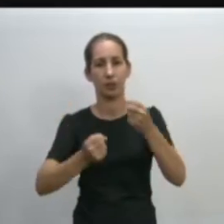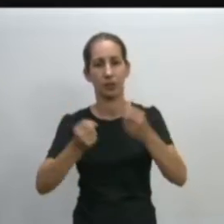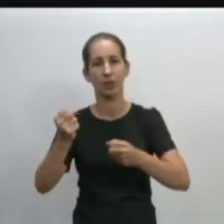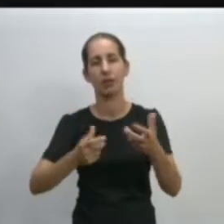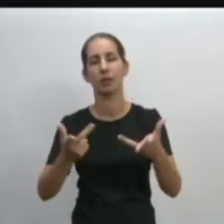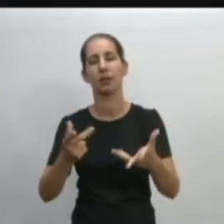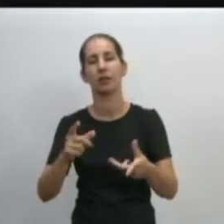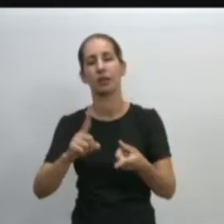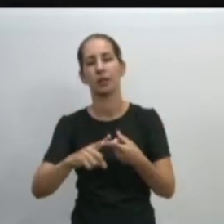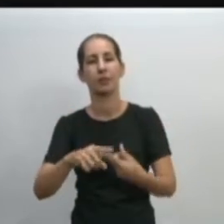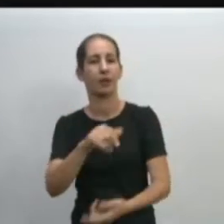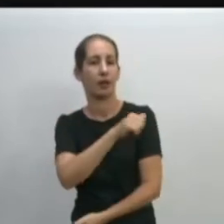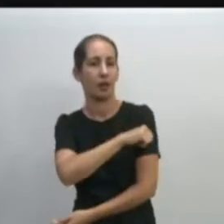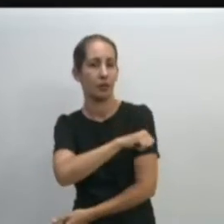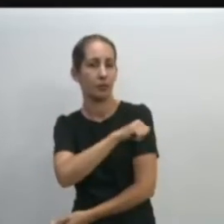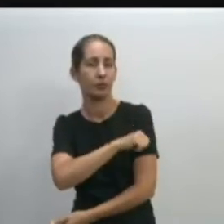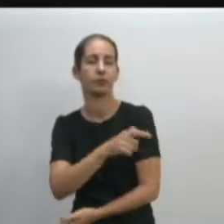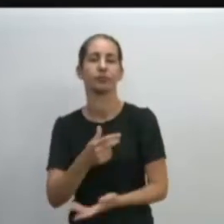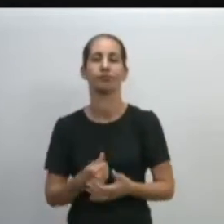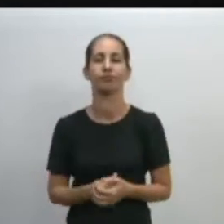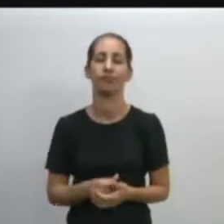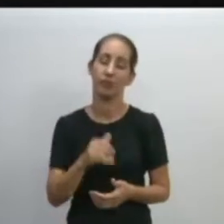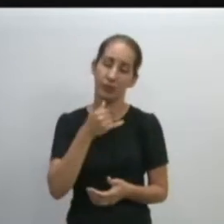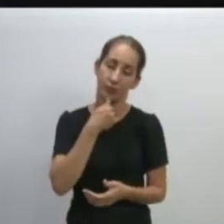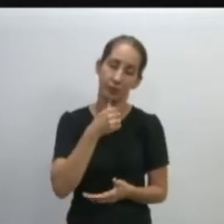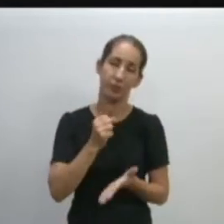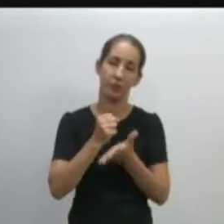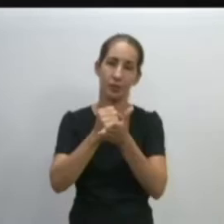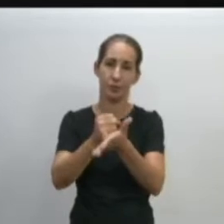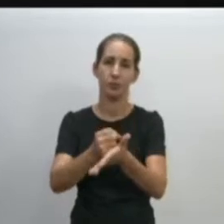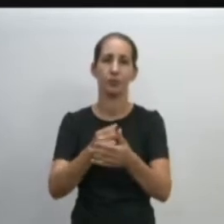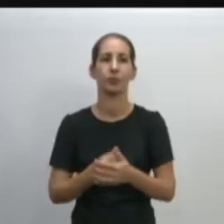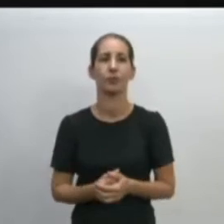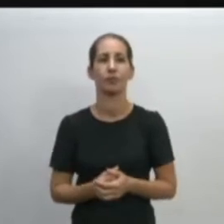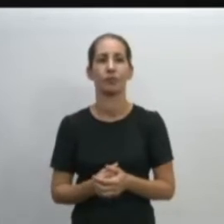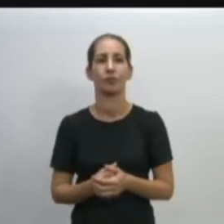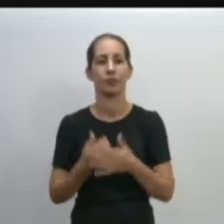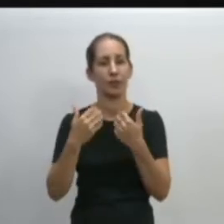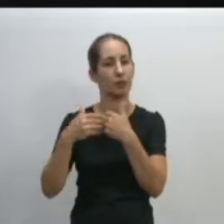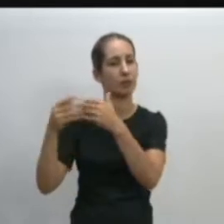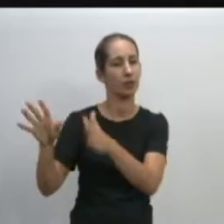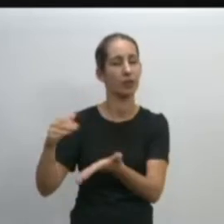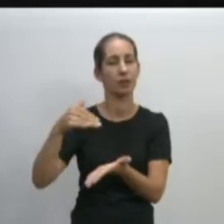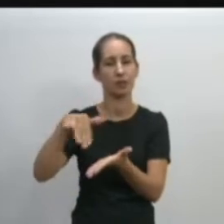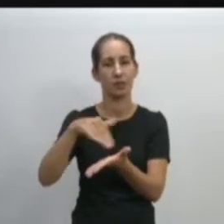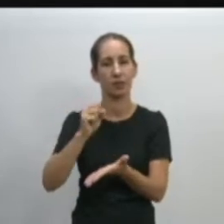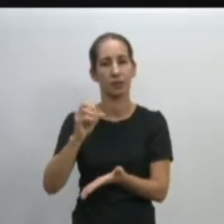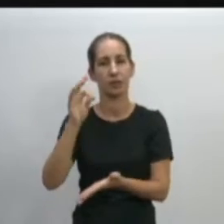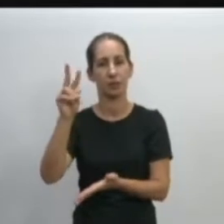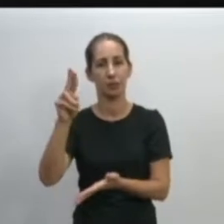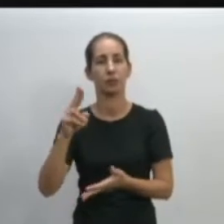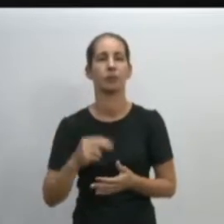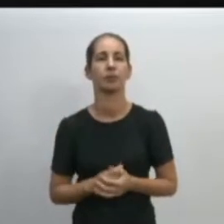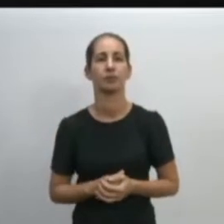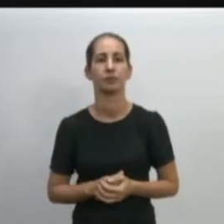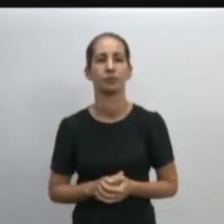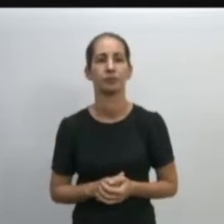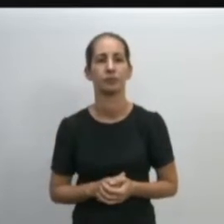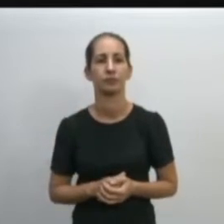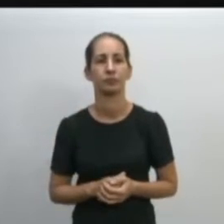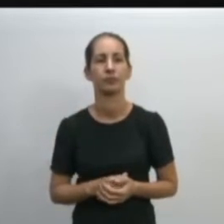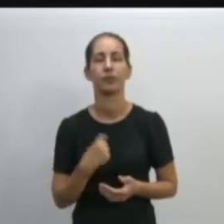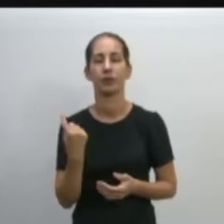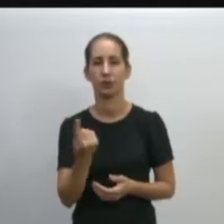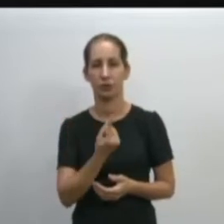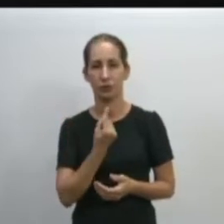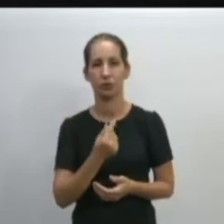alunos. Então, infelizmente, né, aqui eu também me somo ao descaso da secretaria, da STTU, e a